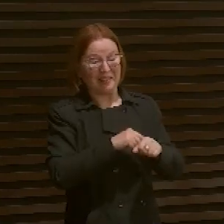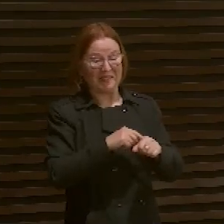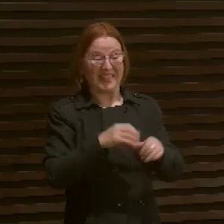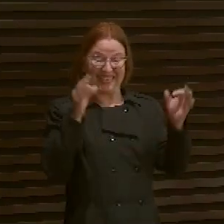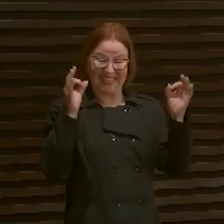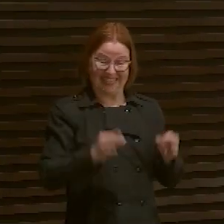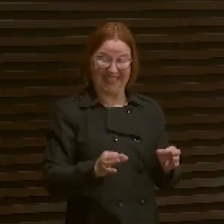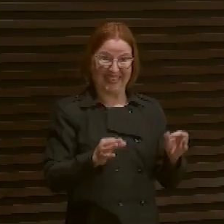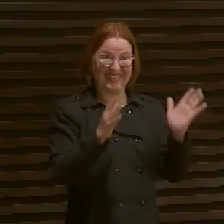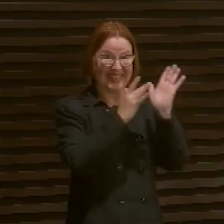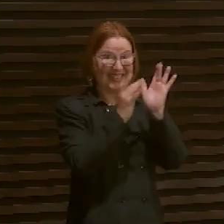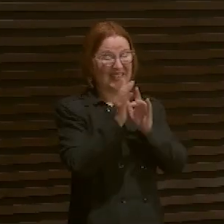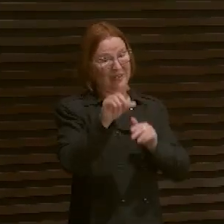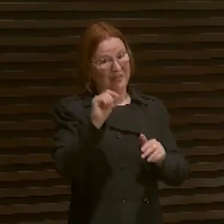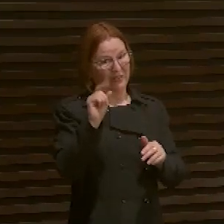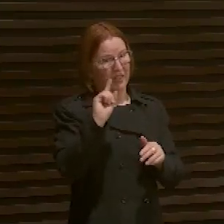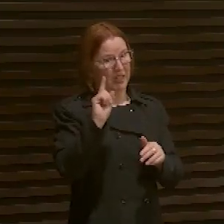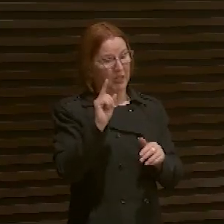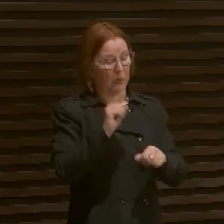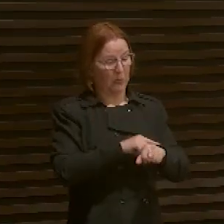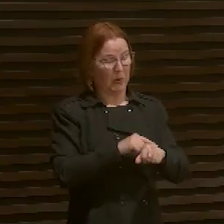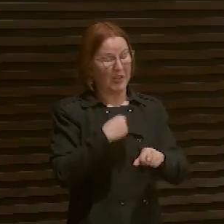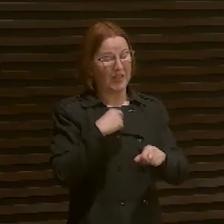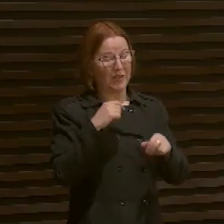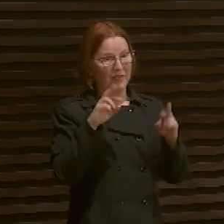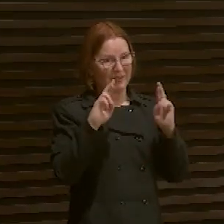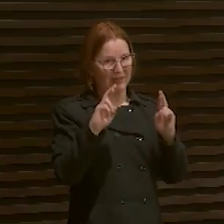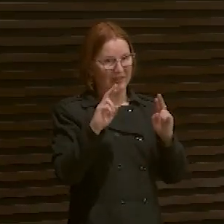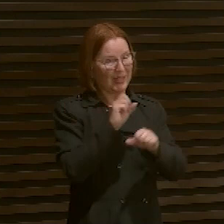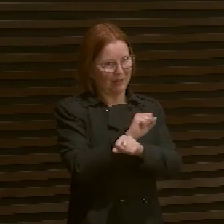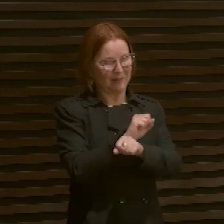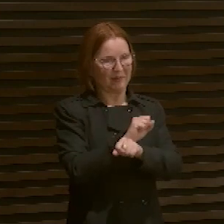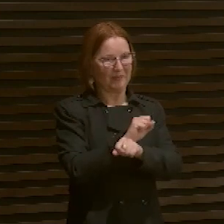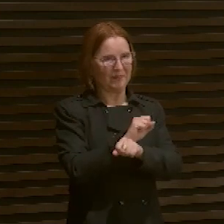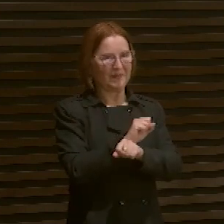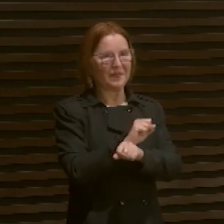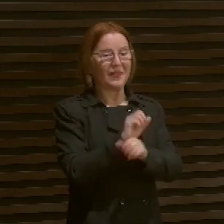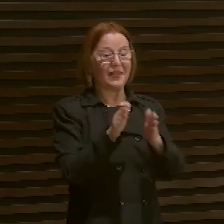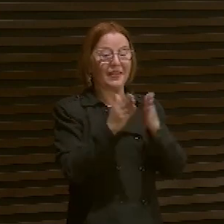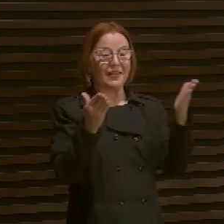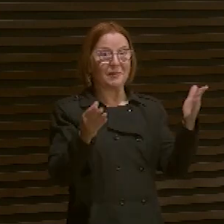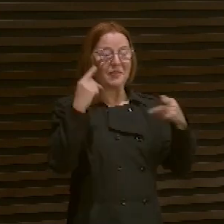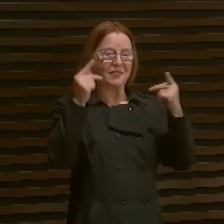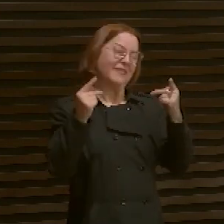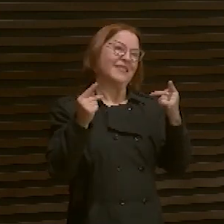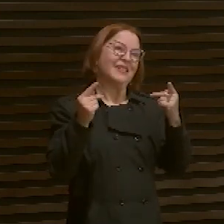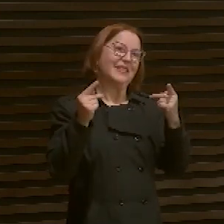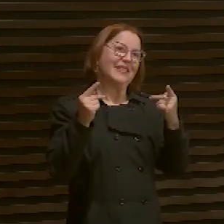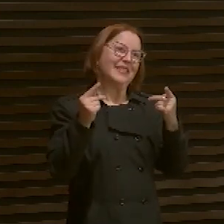que Ele determinou, não é a hora que a gente espera, a hora que Ele determinou, a Bíblia diz que Ele imediatamente fala conosco.